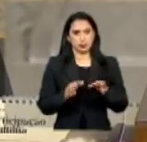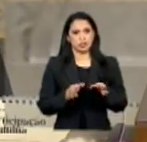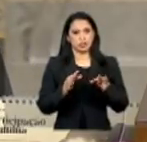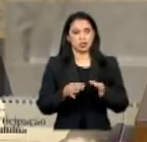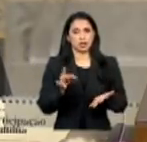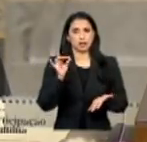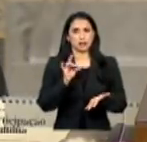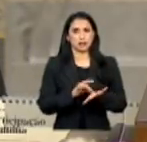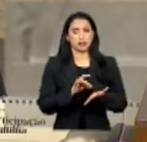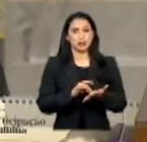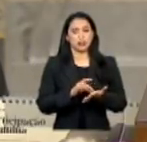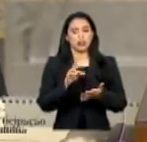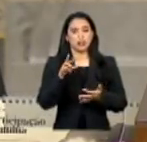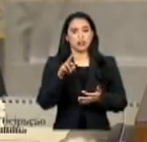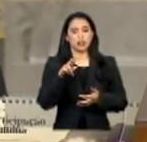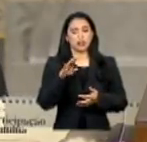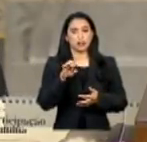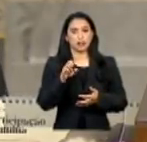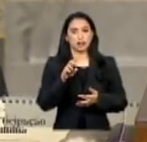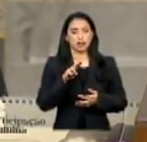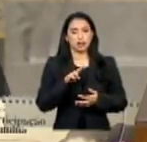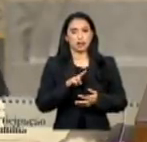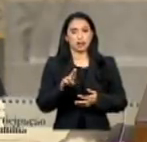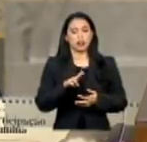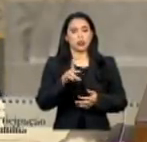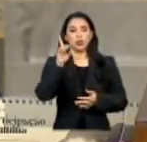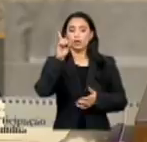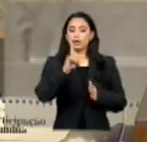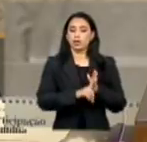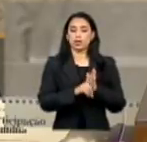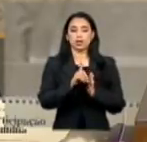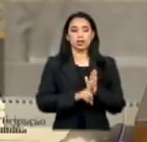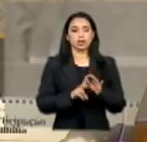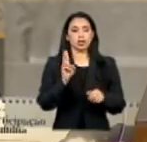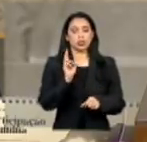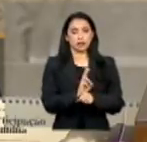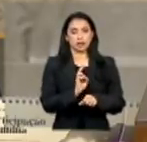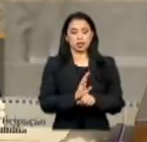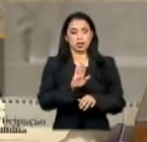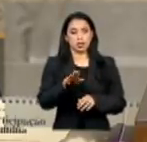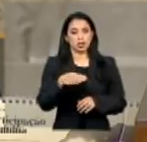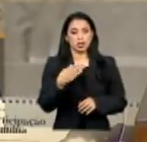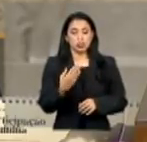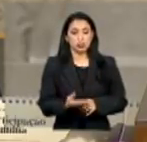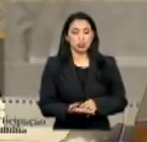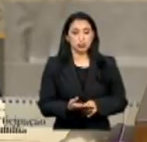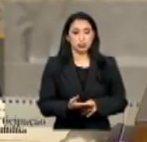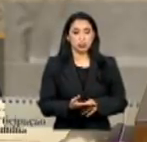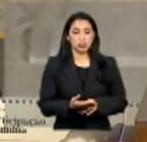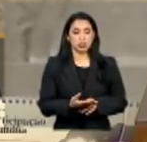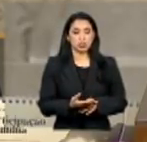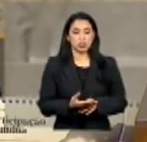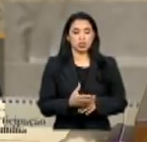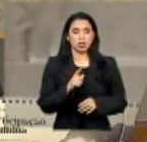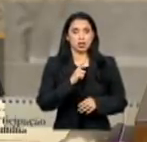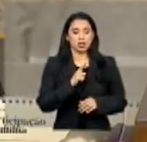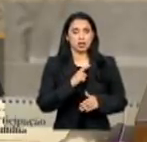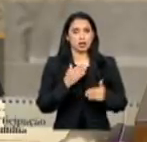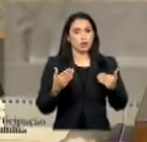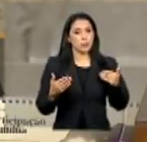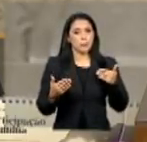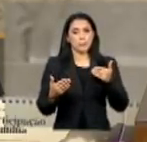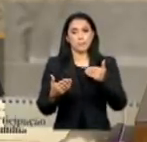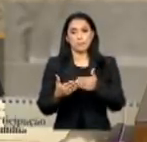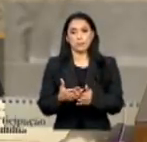aos réus o amplo direito de defesa diante disso é certo que a concessão de prazo comum e não um